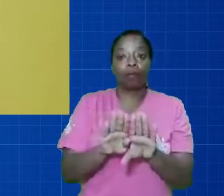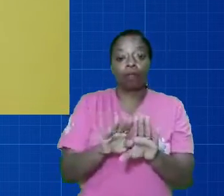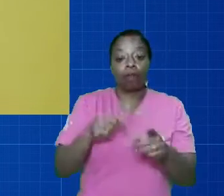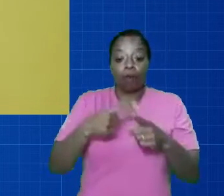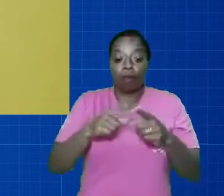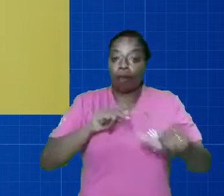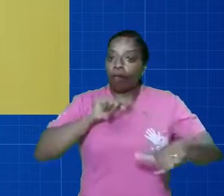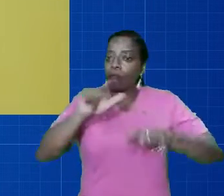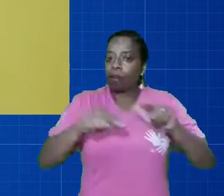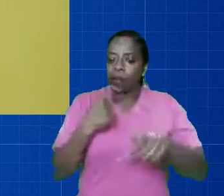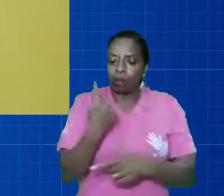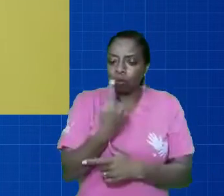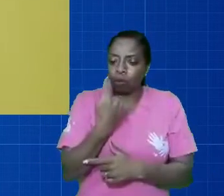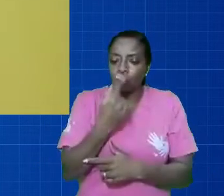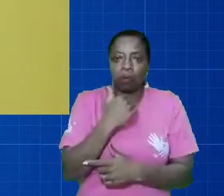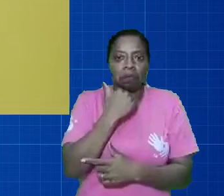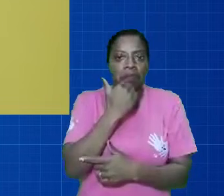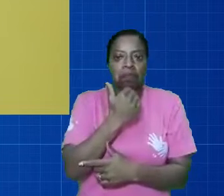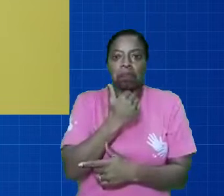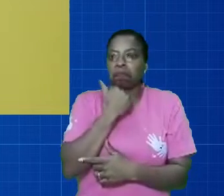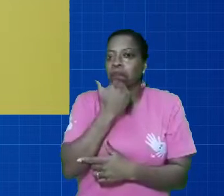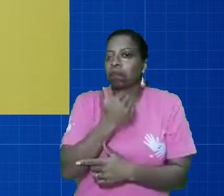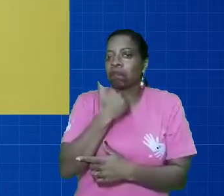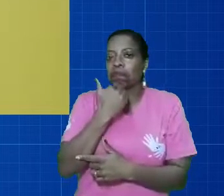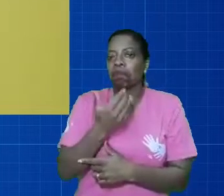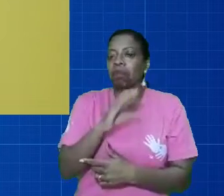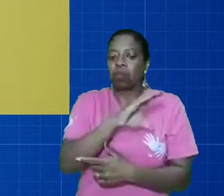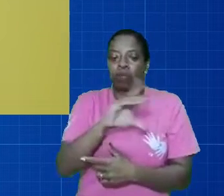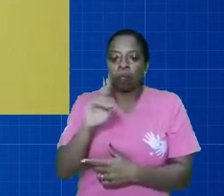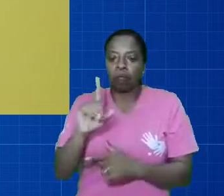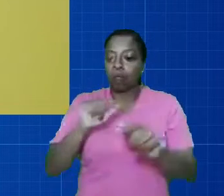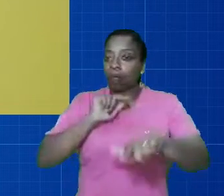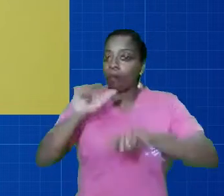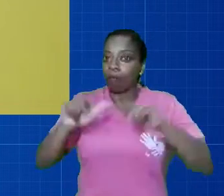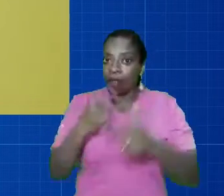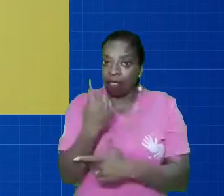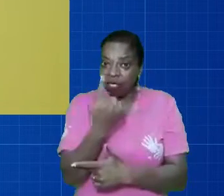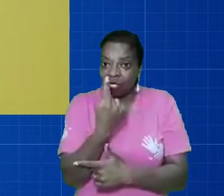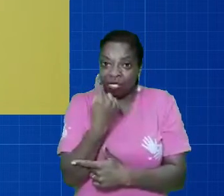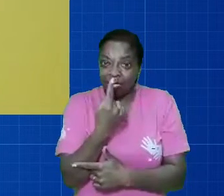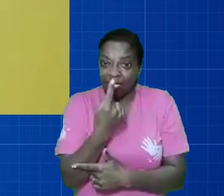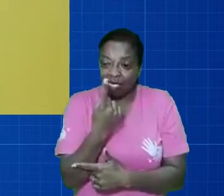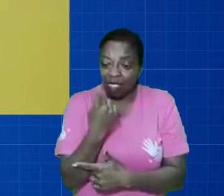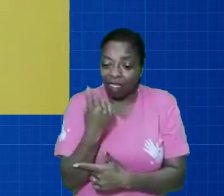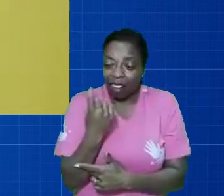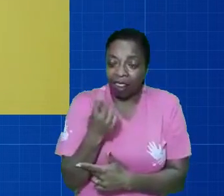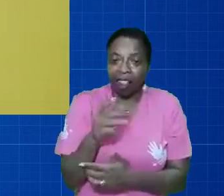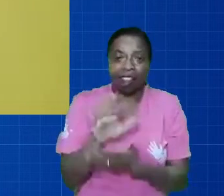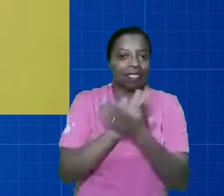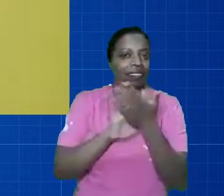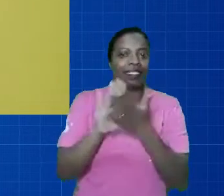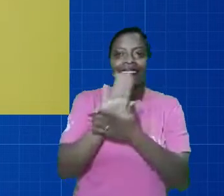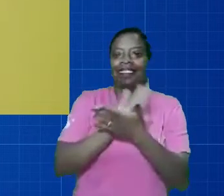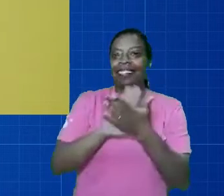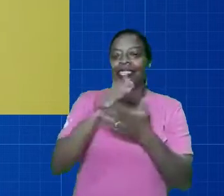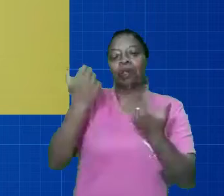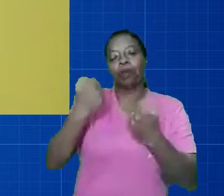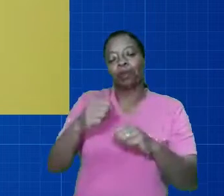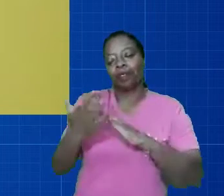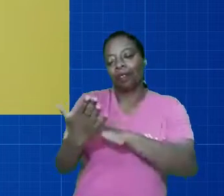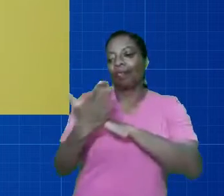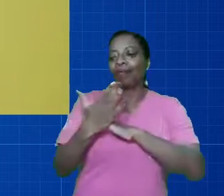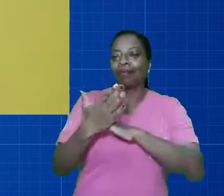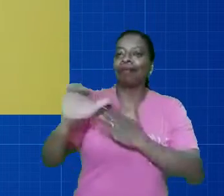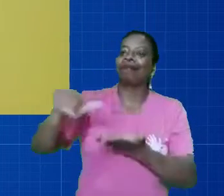trabalha sozinho. Então, assim, com a ajuda da Secretaria de Educação, com as pessoas que trabalharam na educação